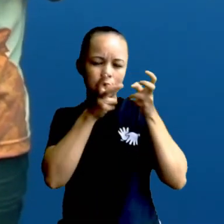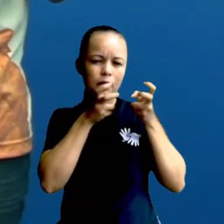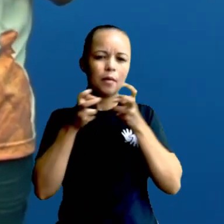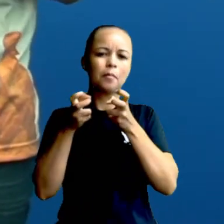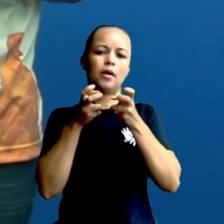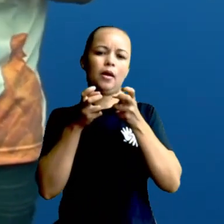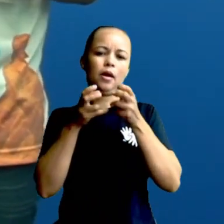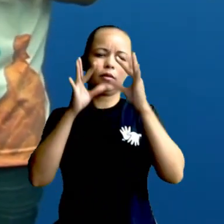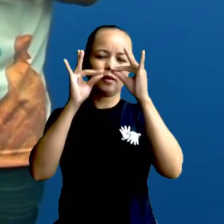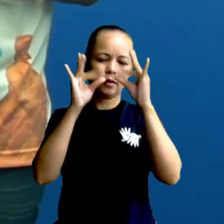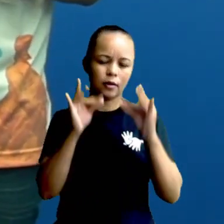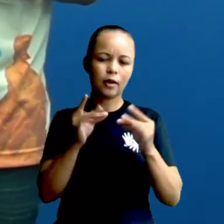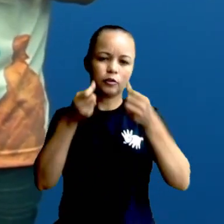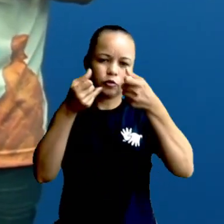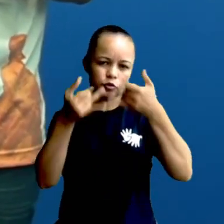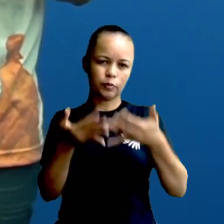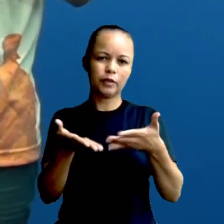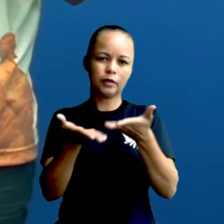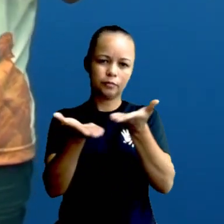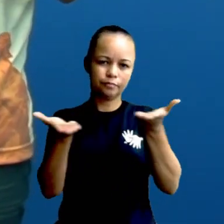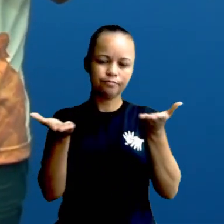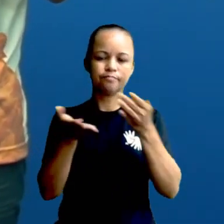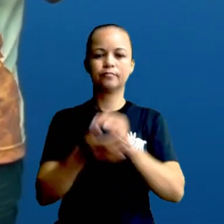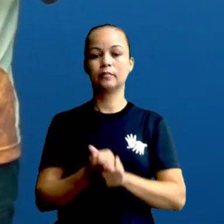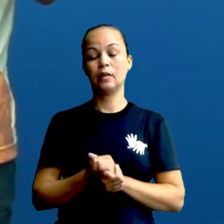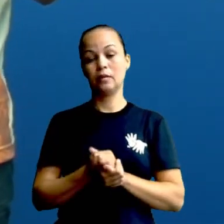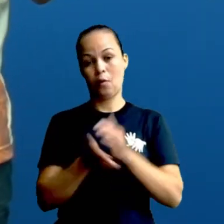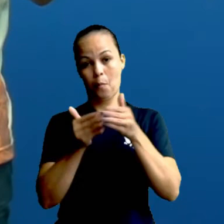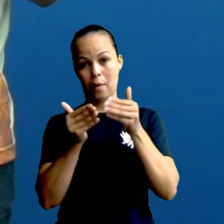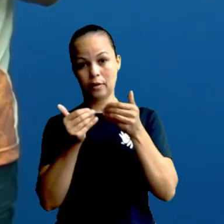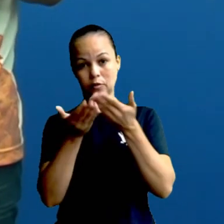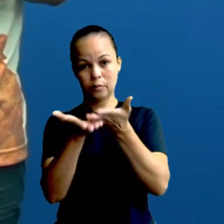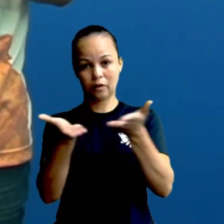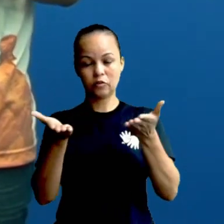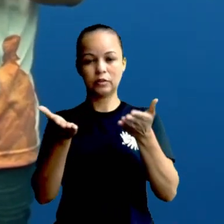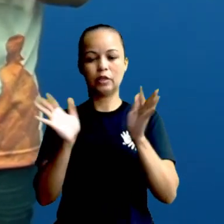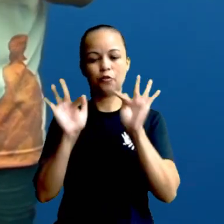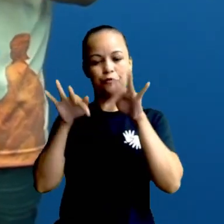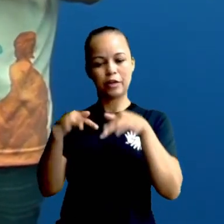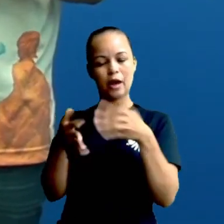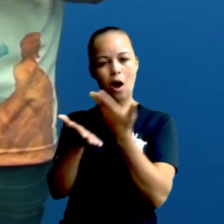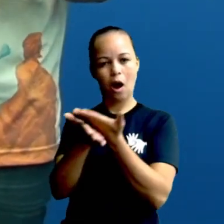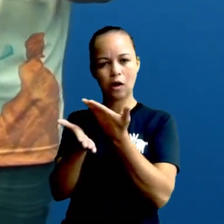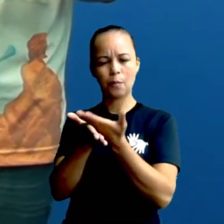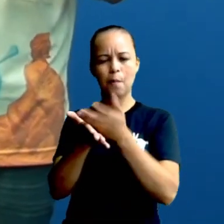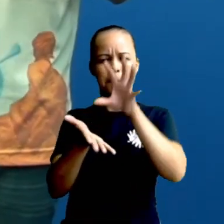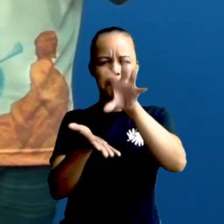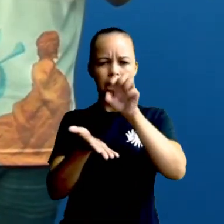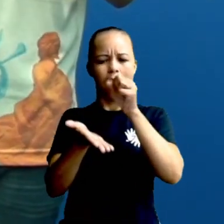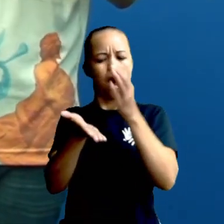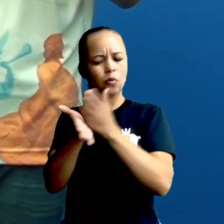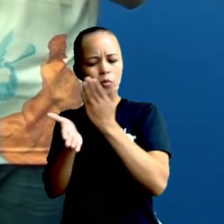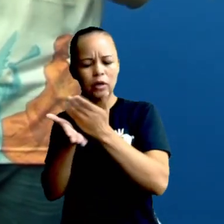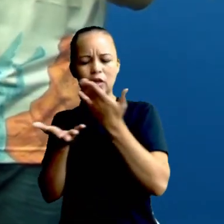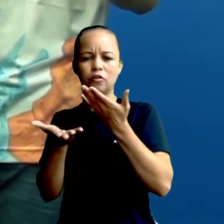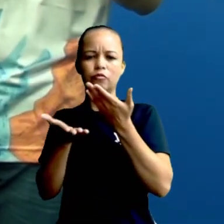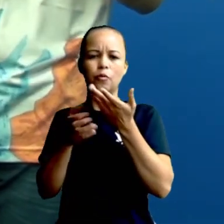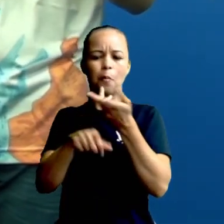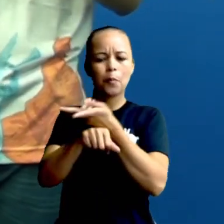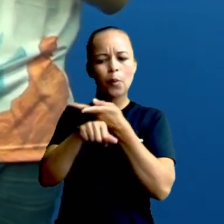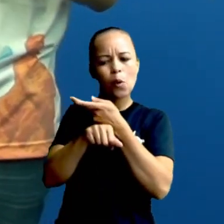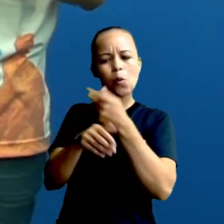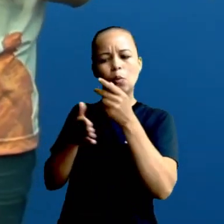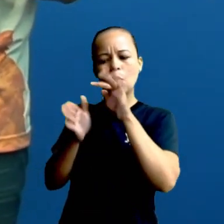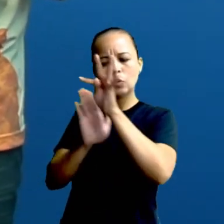perceber esses detalhes que eu tô falando para você então eu peço para você ao final dessa aula pega um livro Procure um